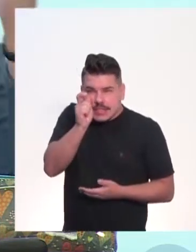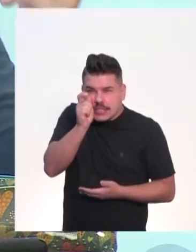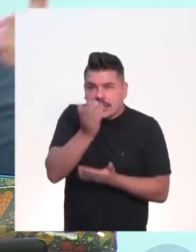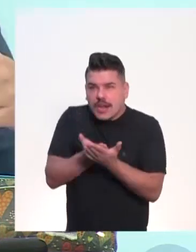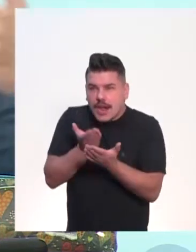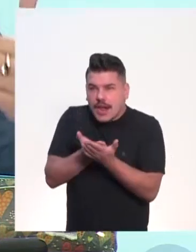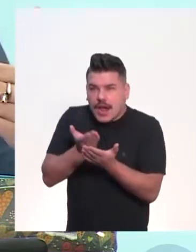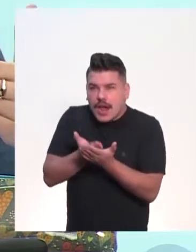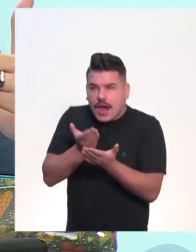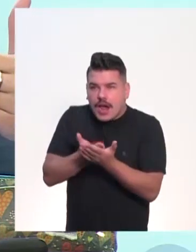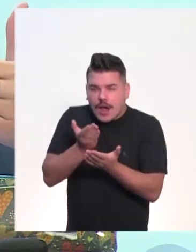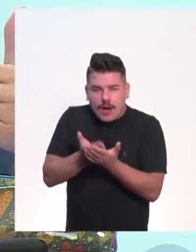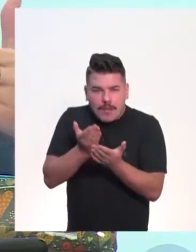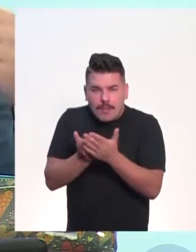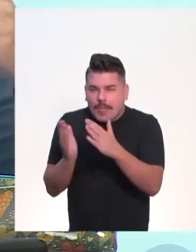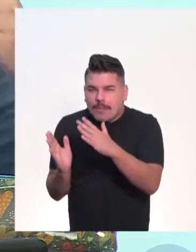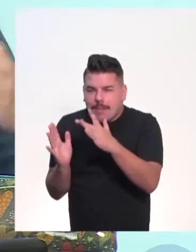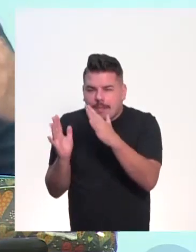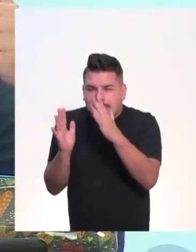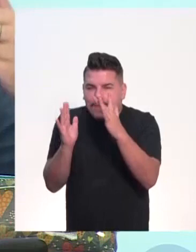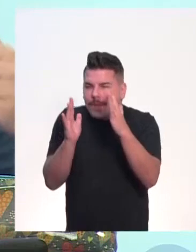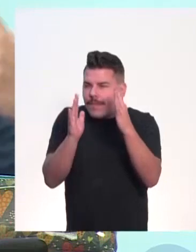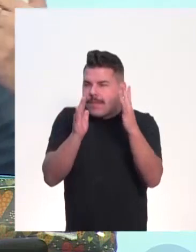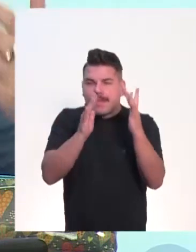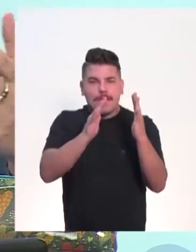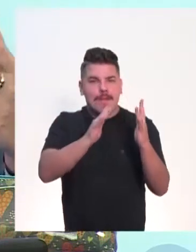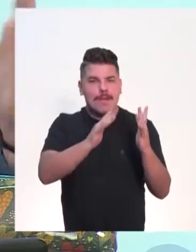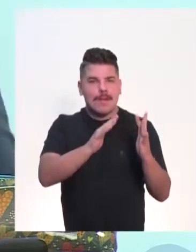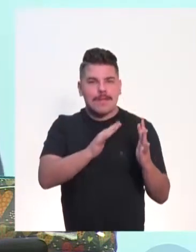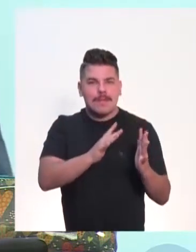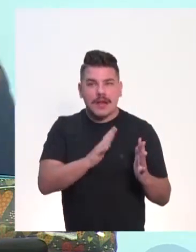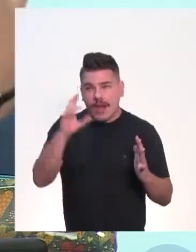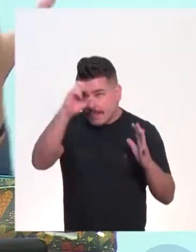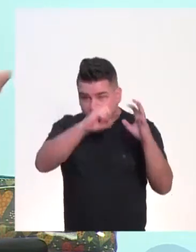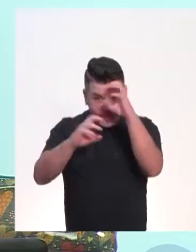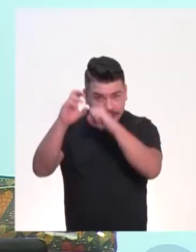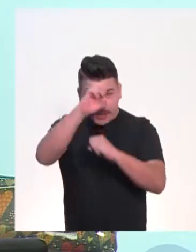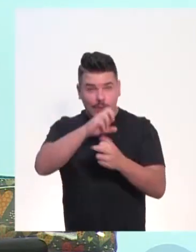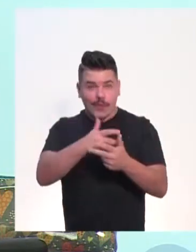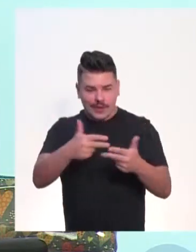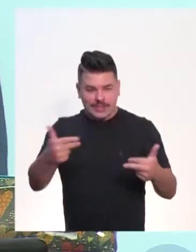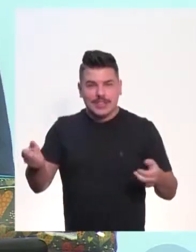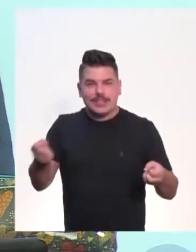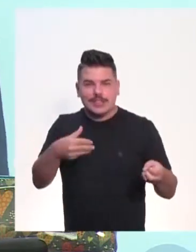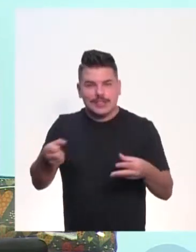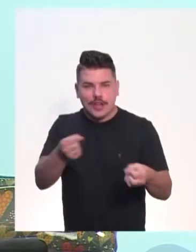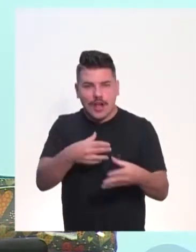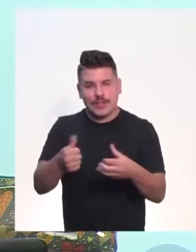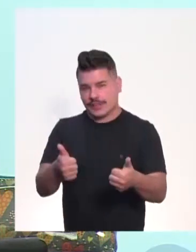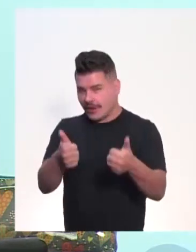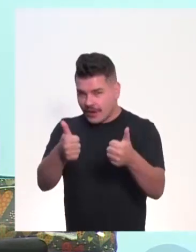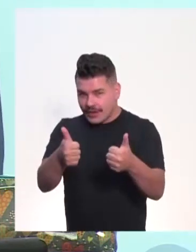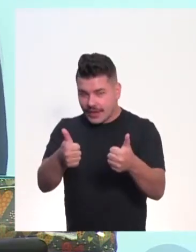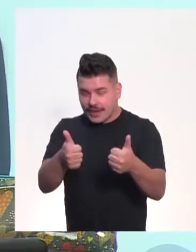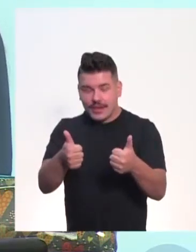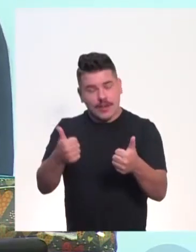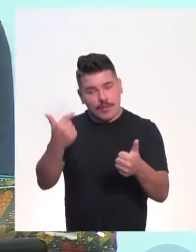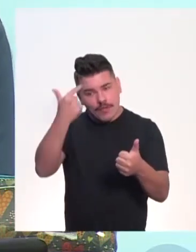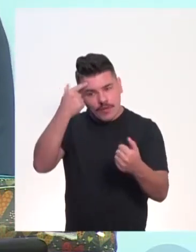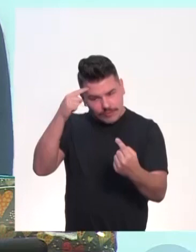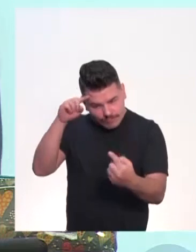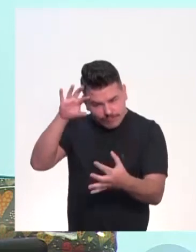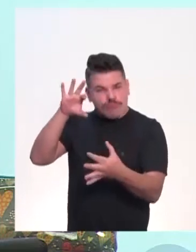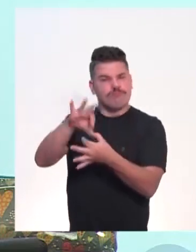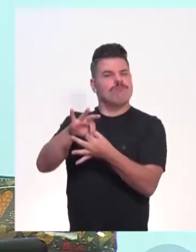entendeu alguma coisa nova, como que a gente consegue recriar e se conectar com esse